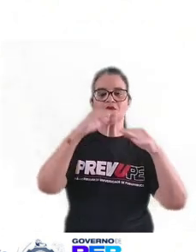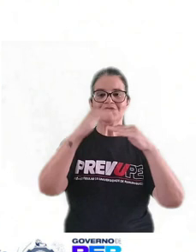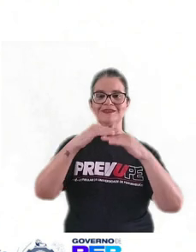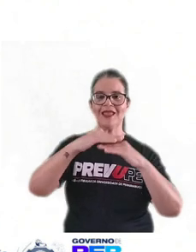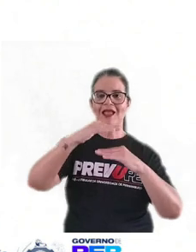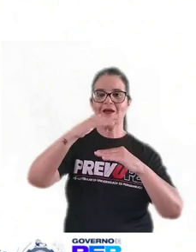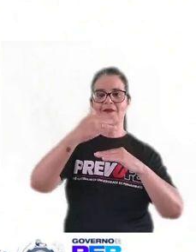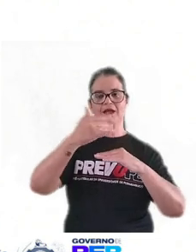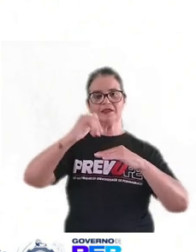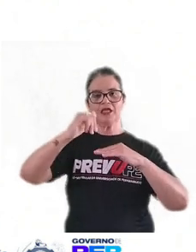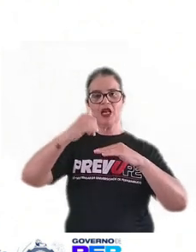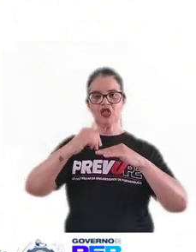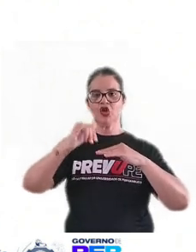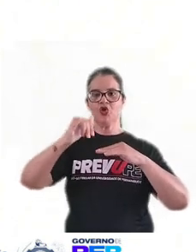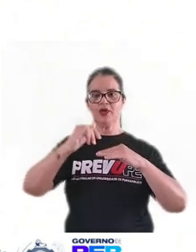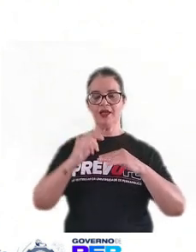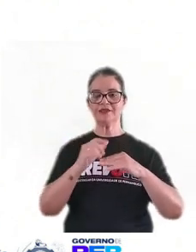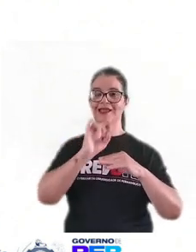3p6